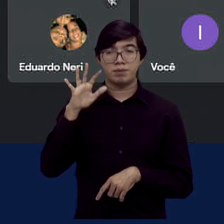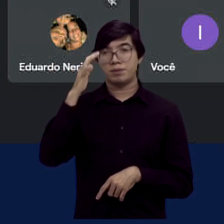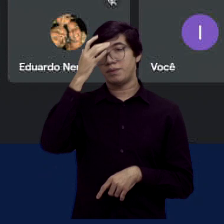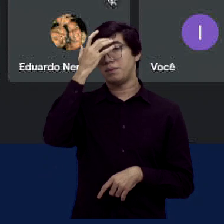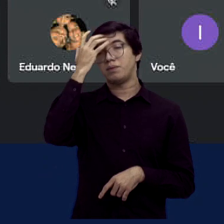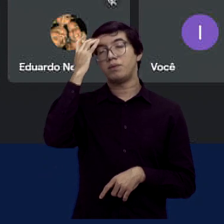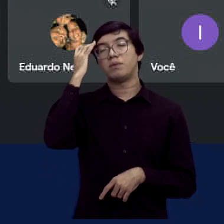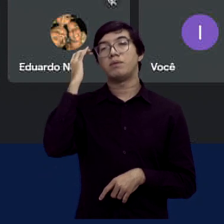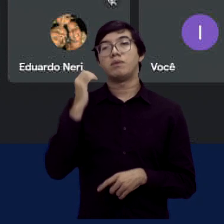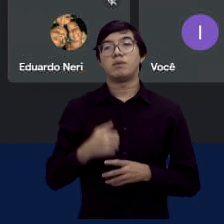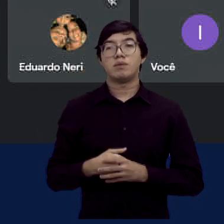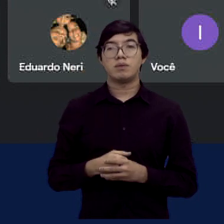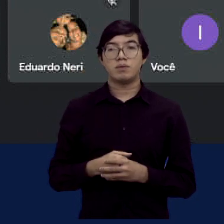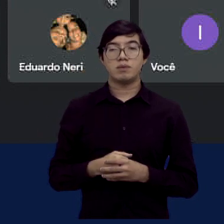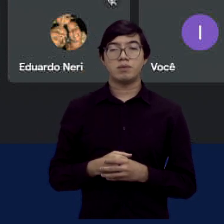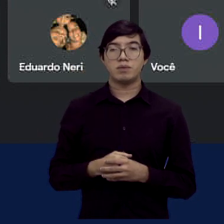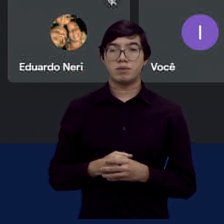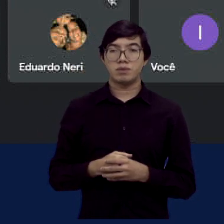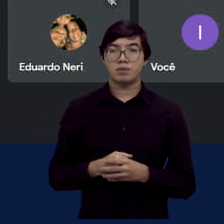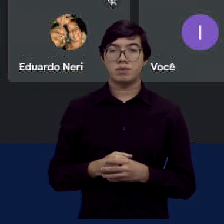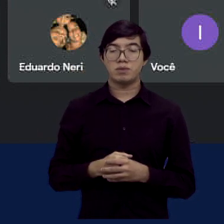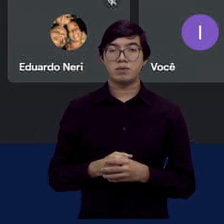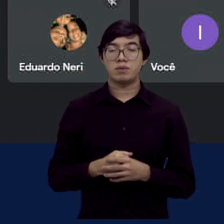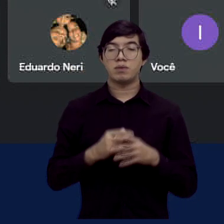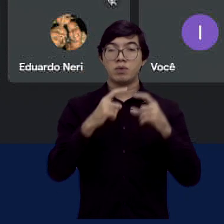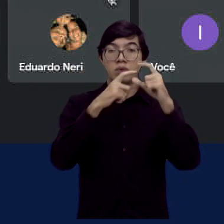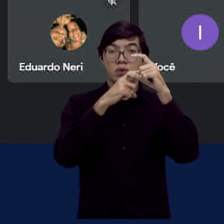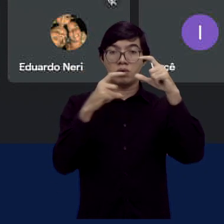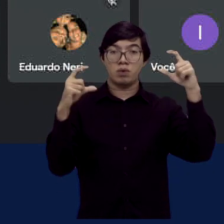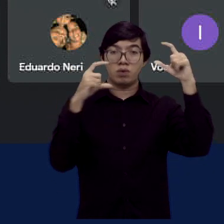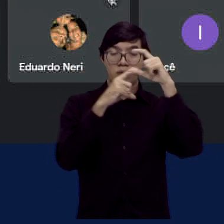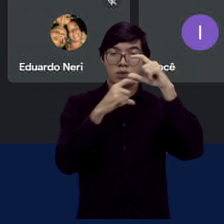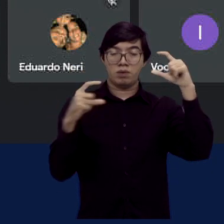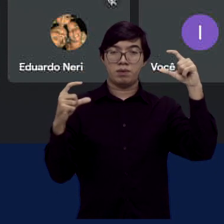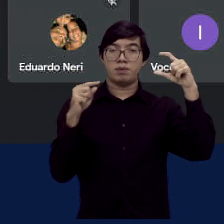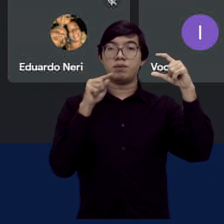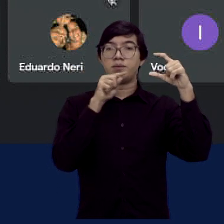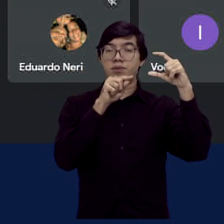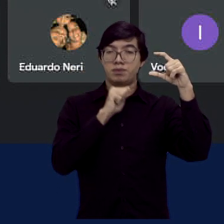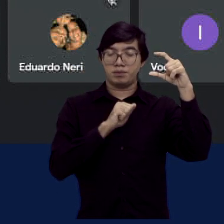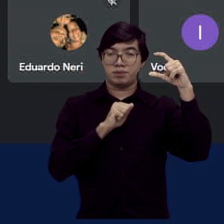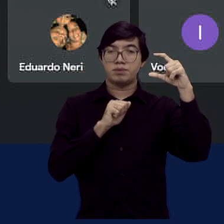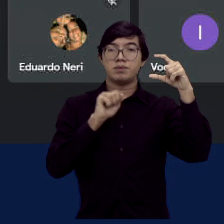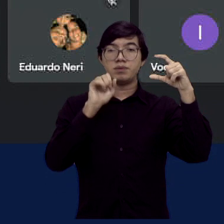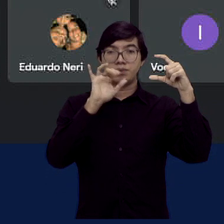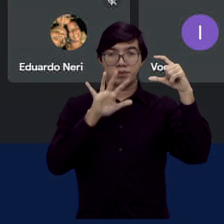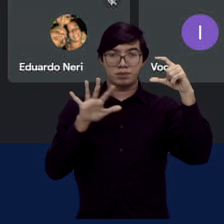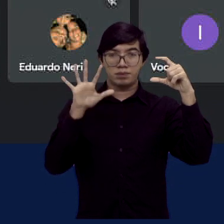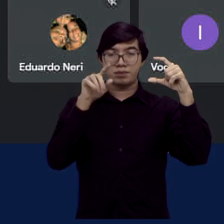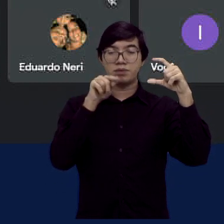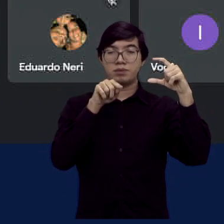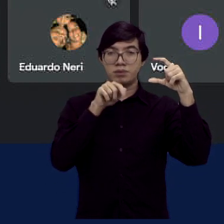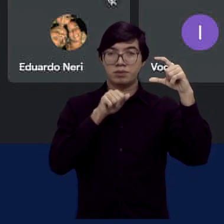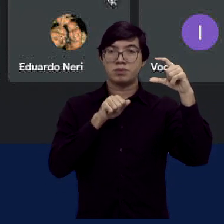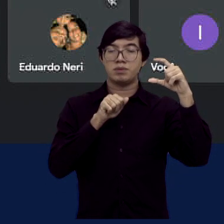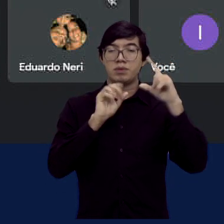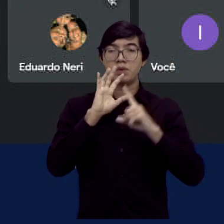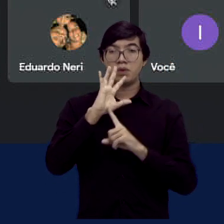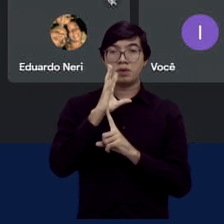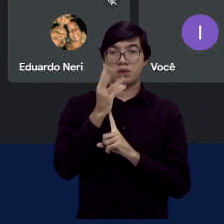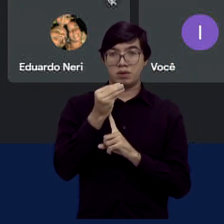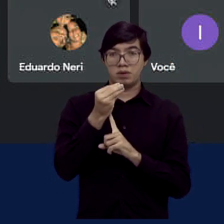Porque quadrinho é uma mídia, é uma forma de arte, que é se considerar imagética